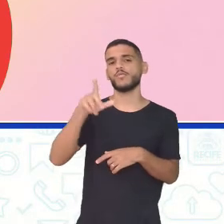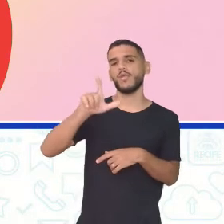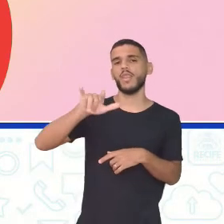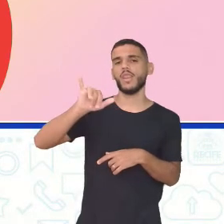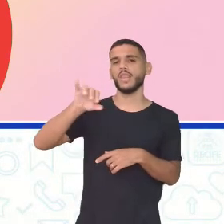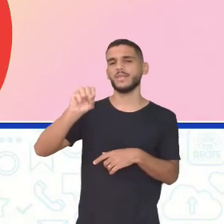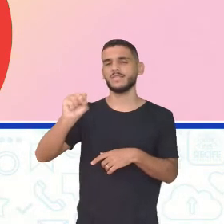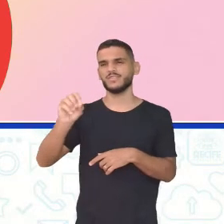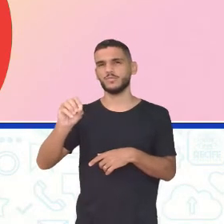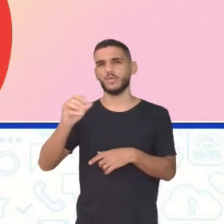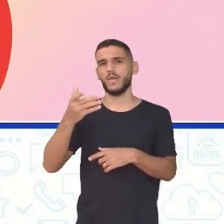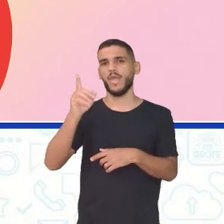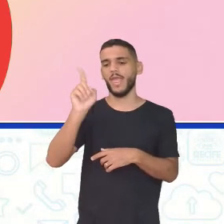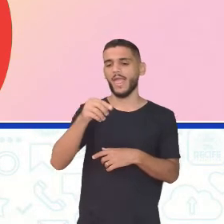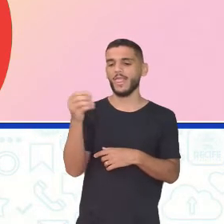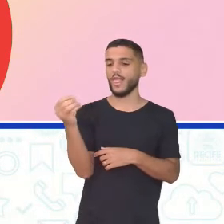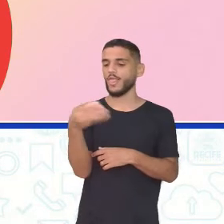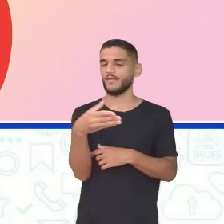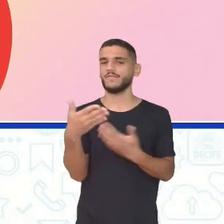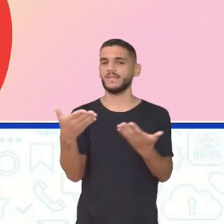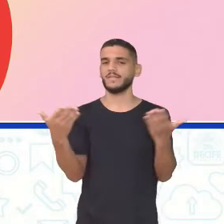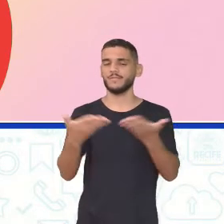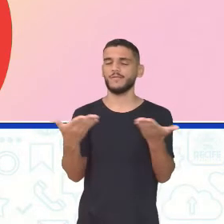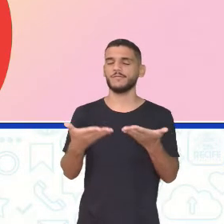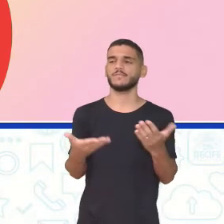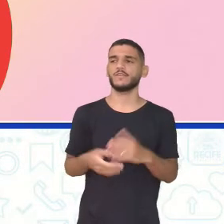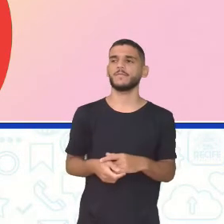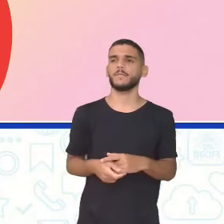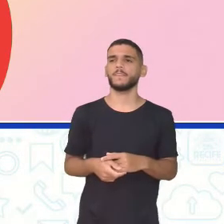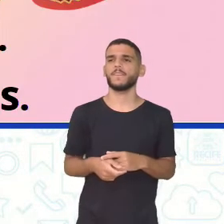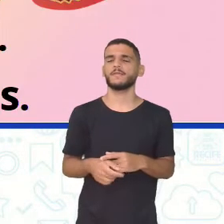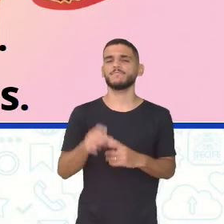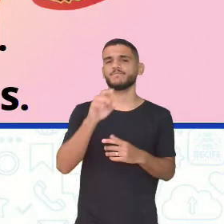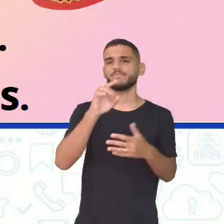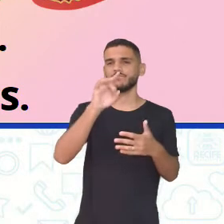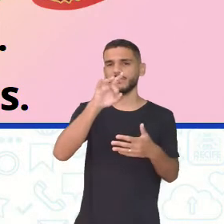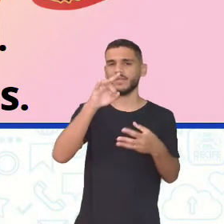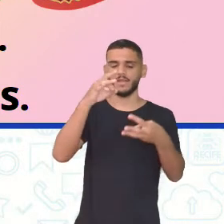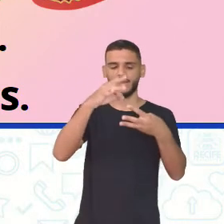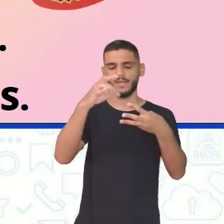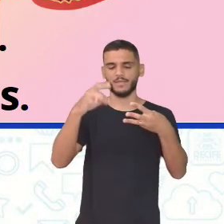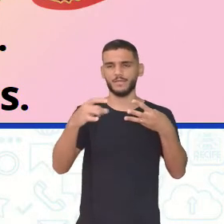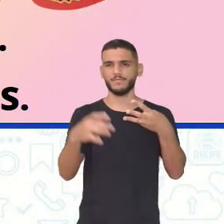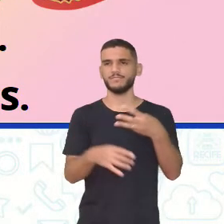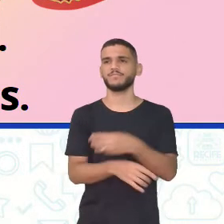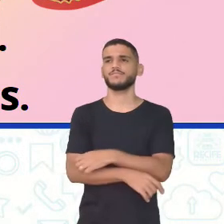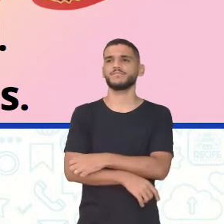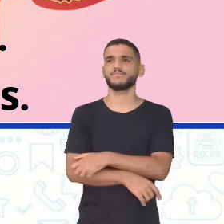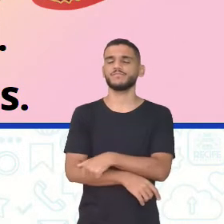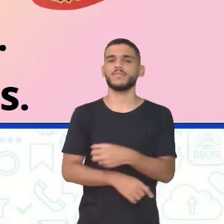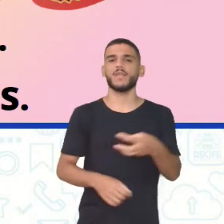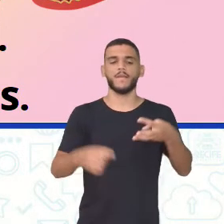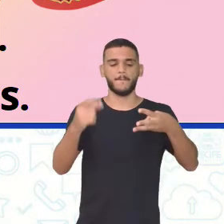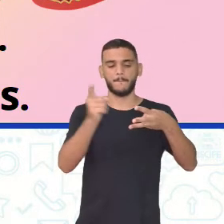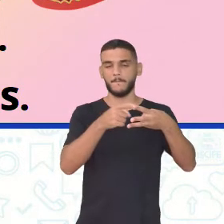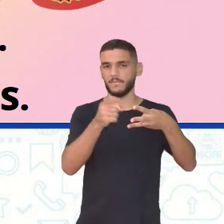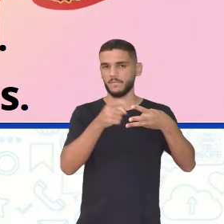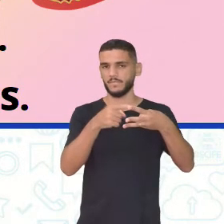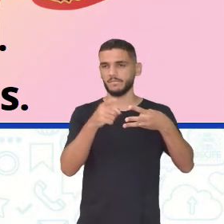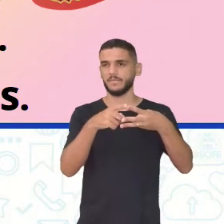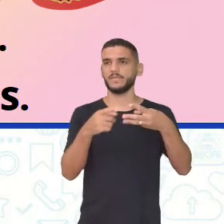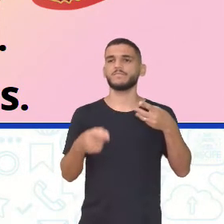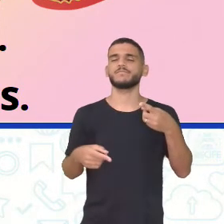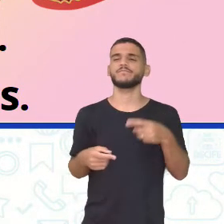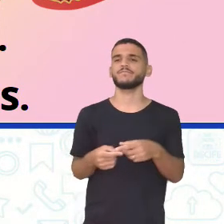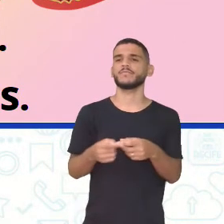gente. Então, vamos ver o que é que a gente tem para falar a respeito de cada um deles. Vamos primeiro para o tecido muscular liso.